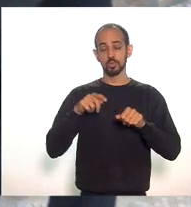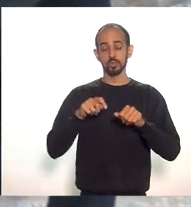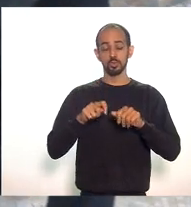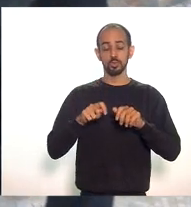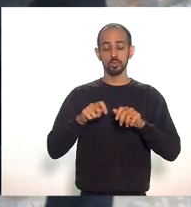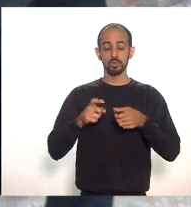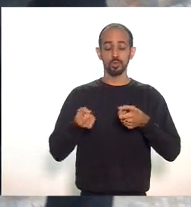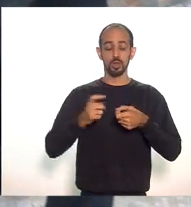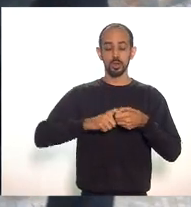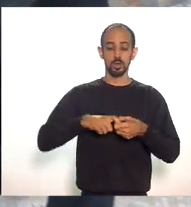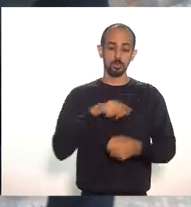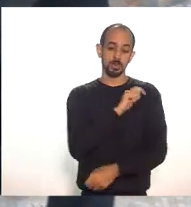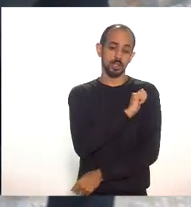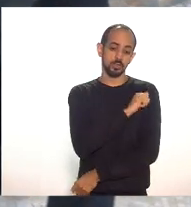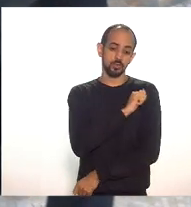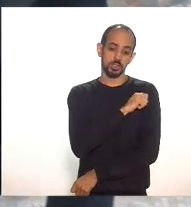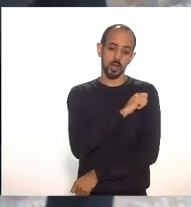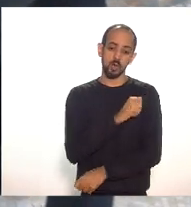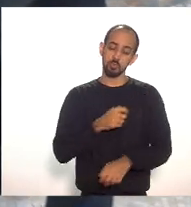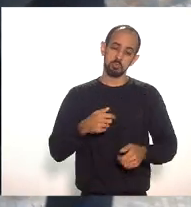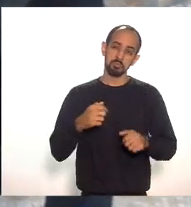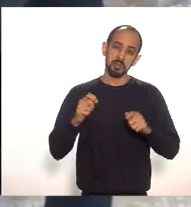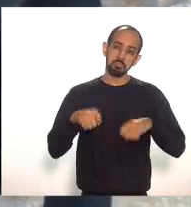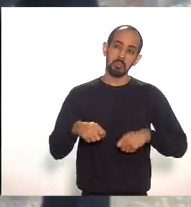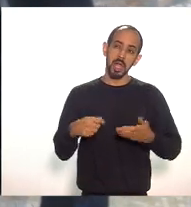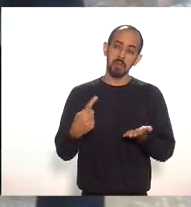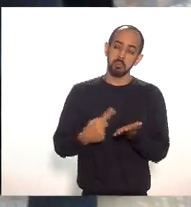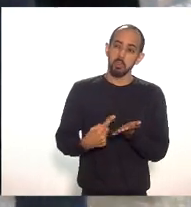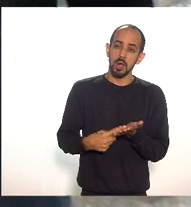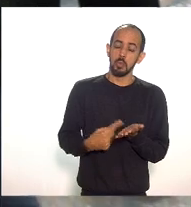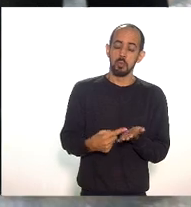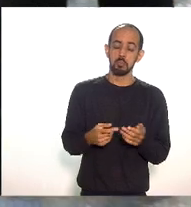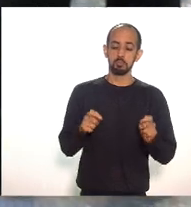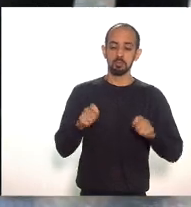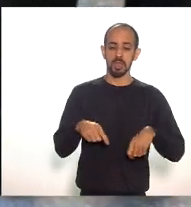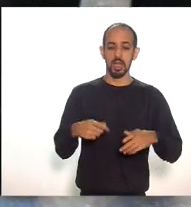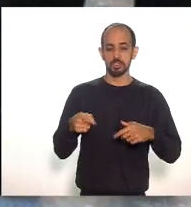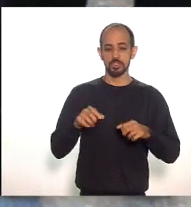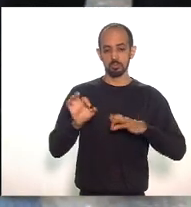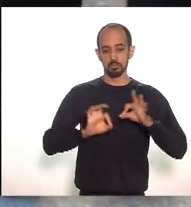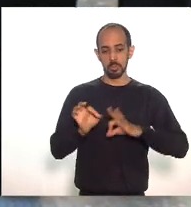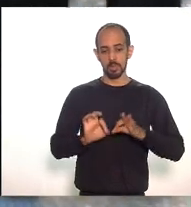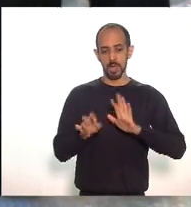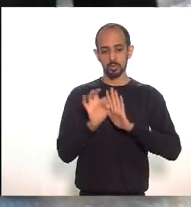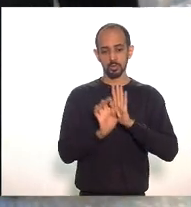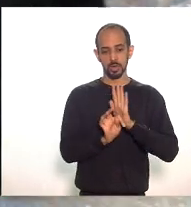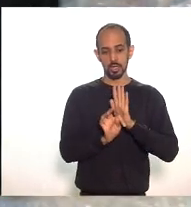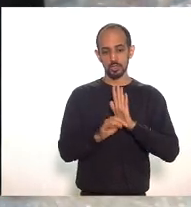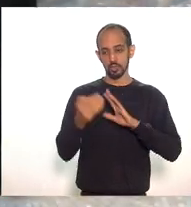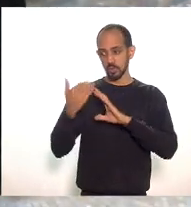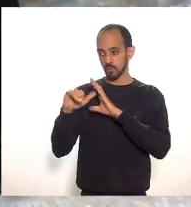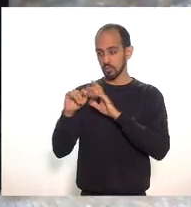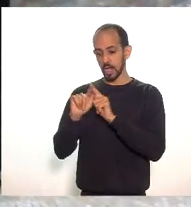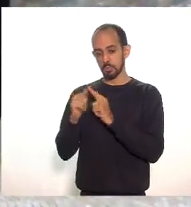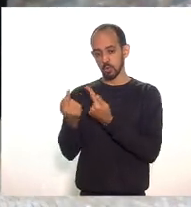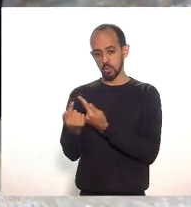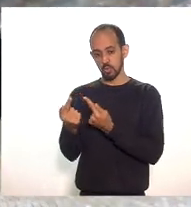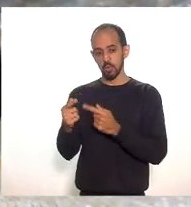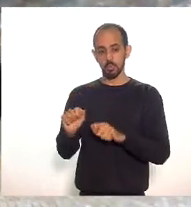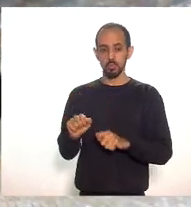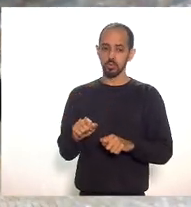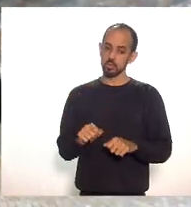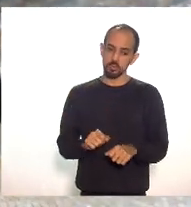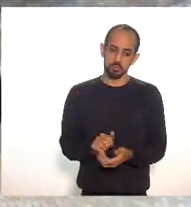nesses termos eu creio que chegaremos a um acordo se todos concordarem ou preparamos o texto enviamos ao grupo fica o poder executivo